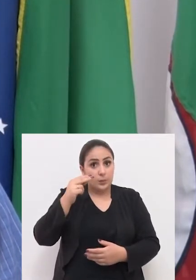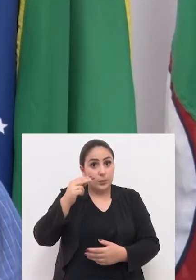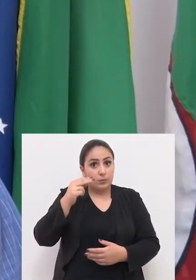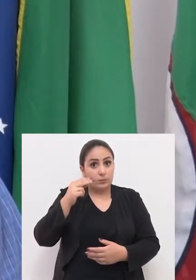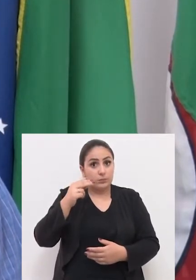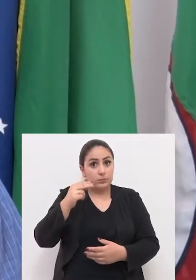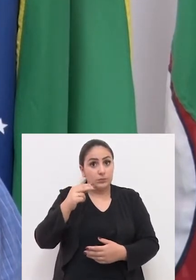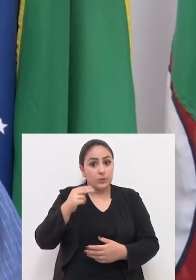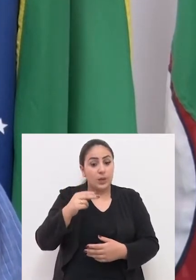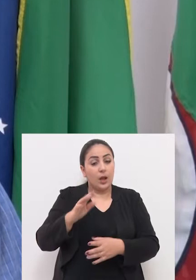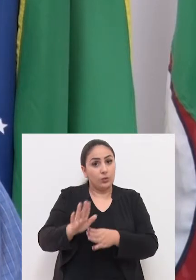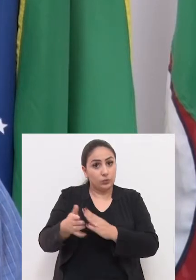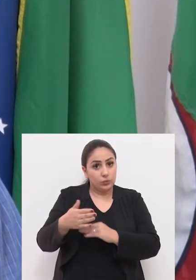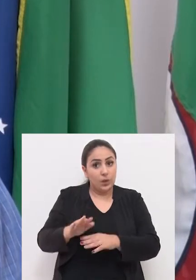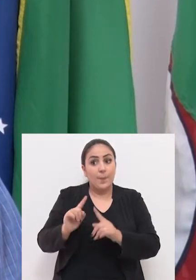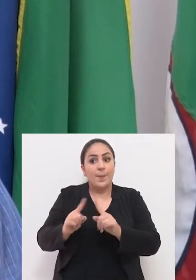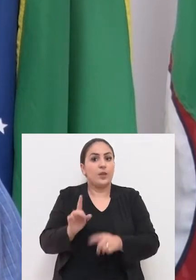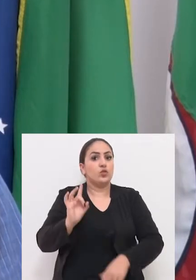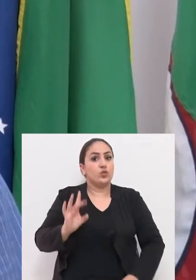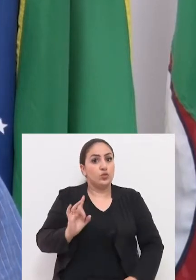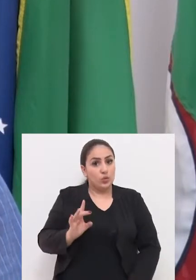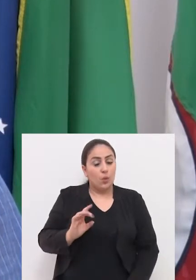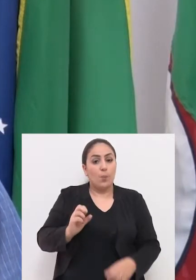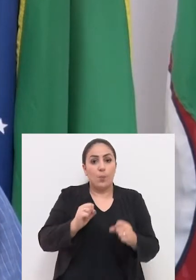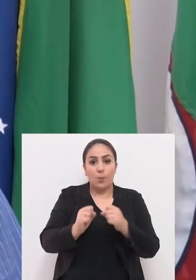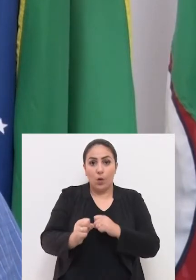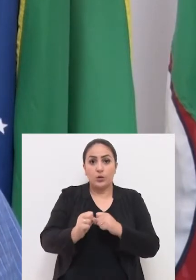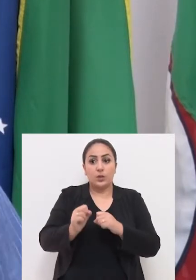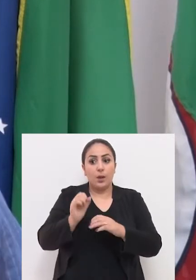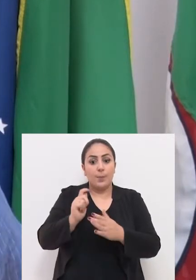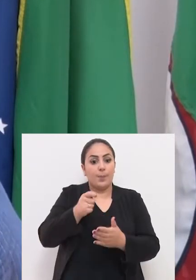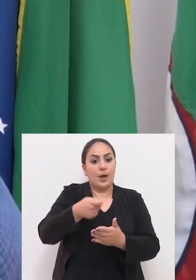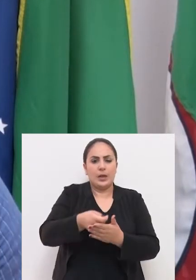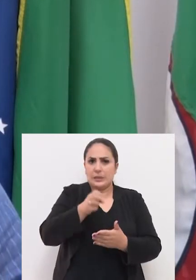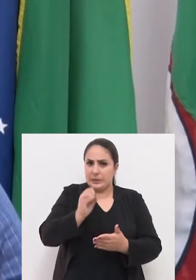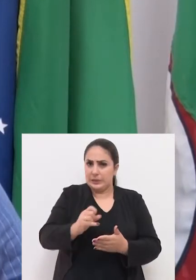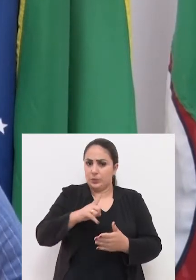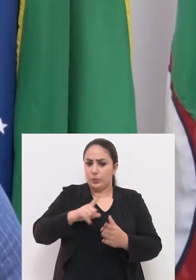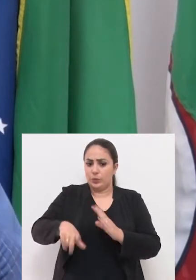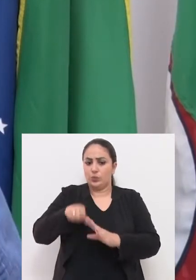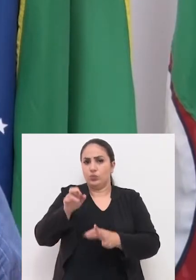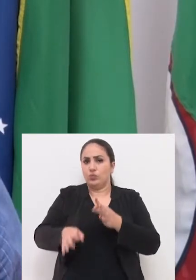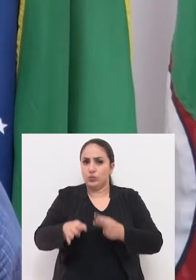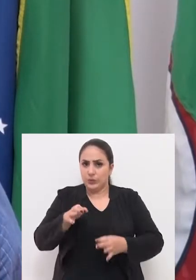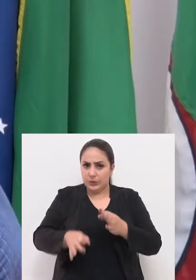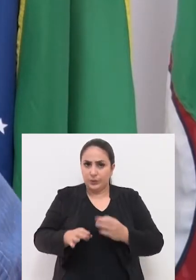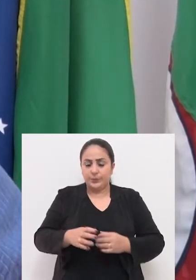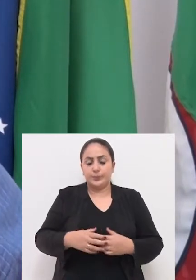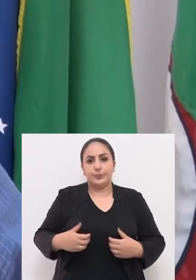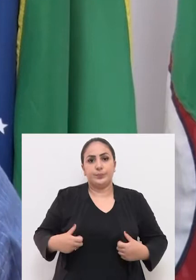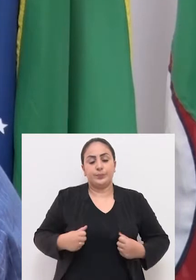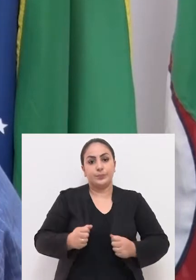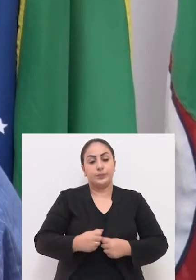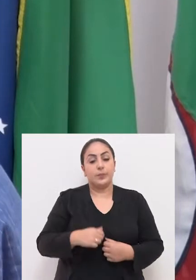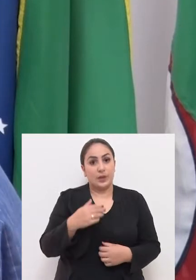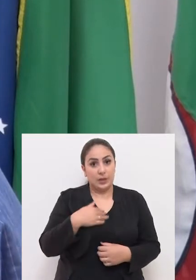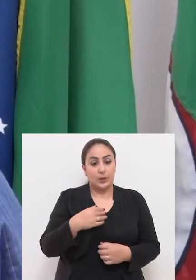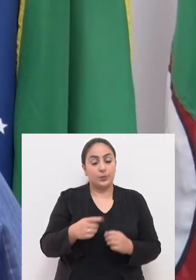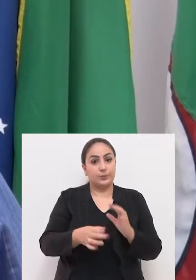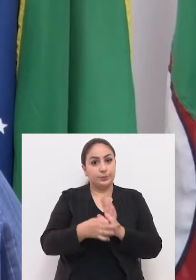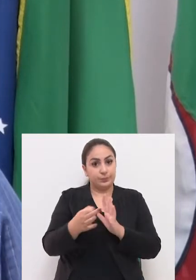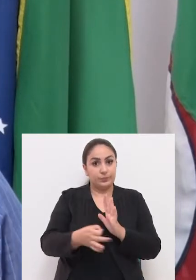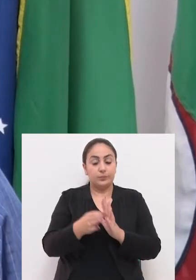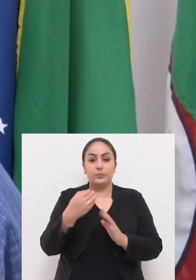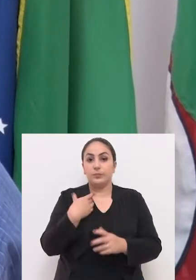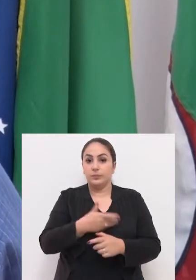município, ele é solidário, mas ele também só pode pagar se houver uma decisão judicial.